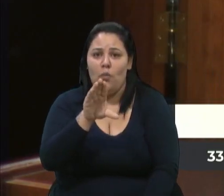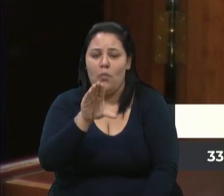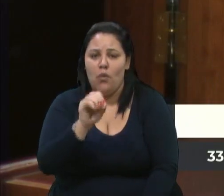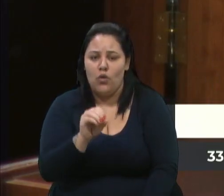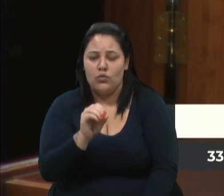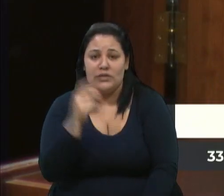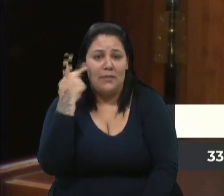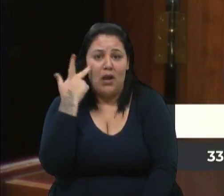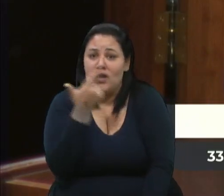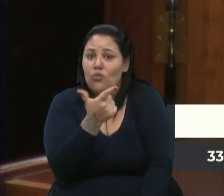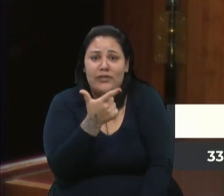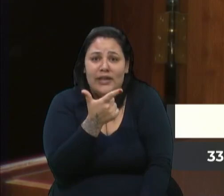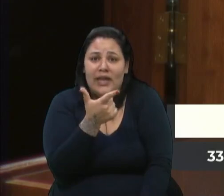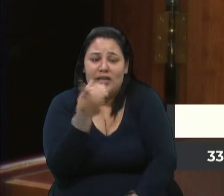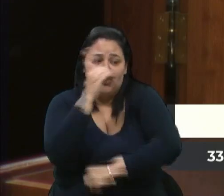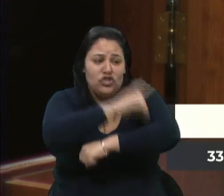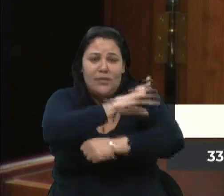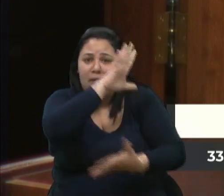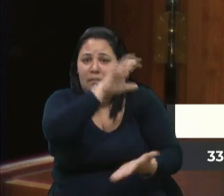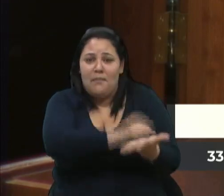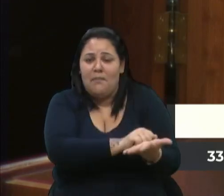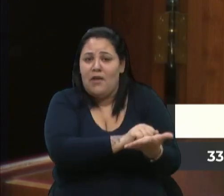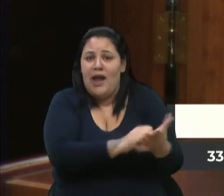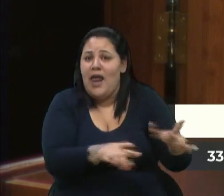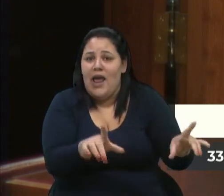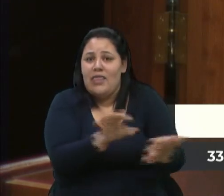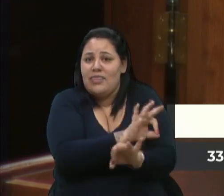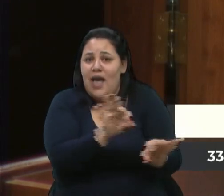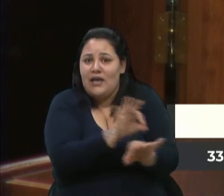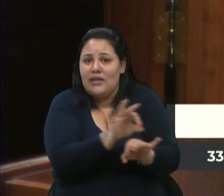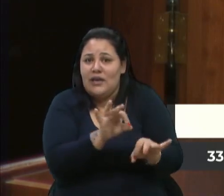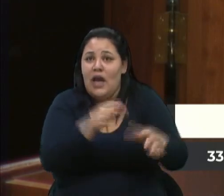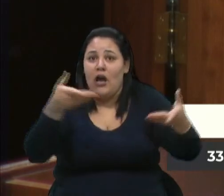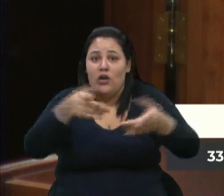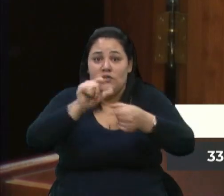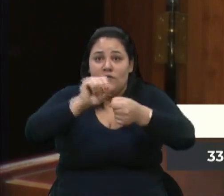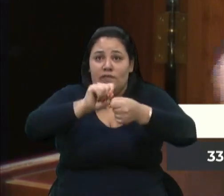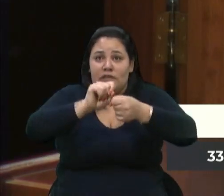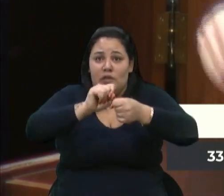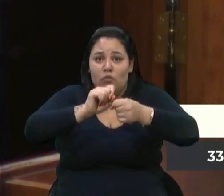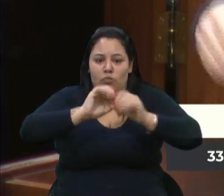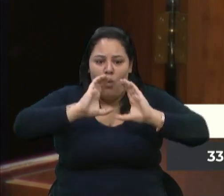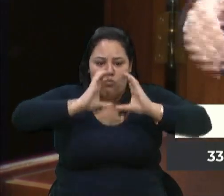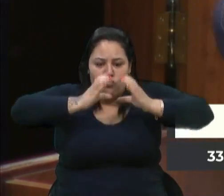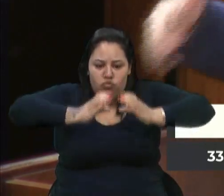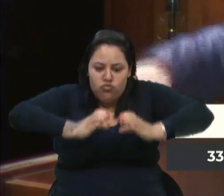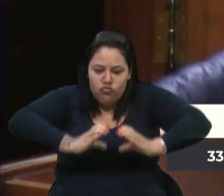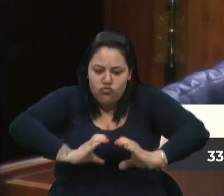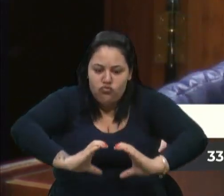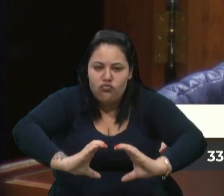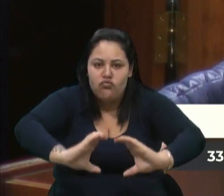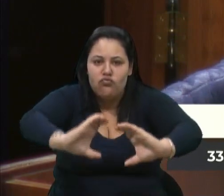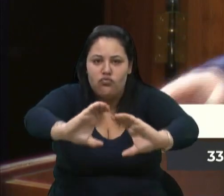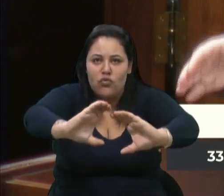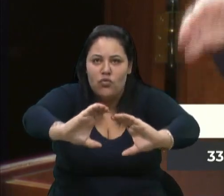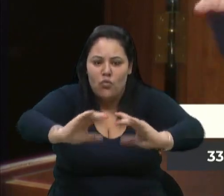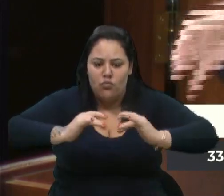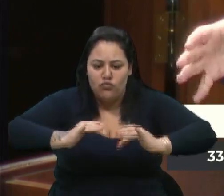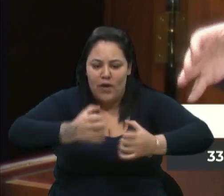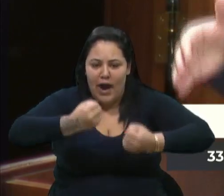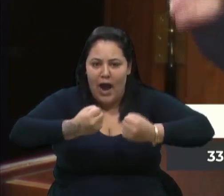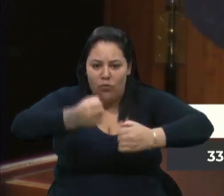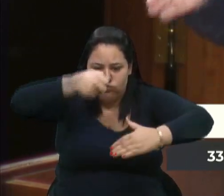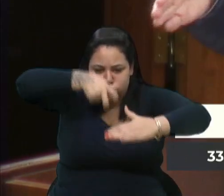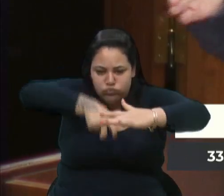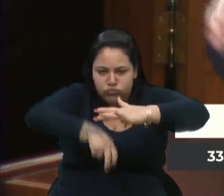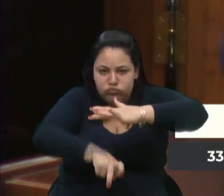fazer olha o absurdo, vereador Menego, eles vão fazer um túnel por baixo do Autódromo de São Paulo para poder fazer os eventos acontecerem ao mesmo tempo, porque senão eles tinham que parar